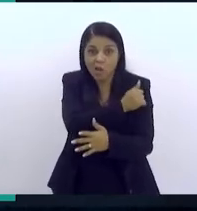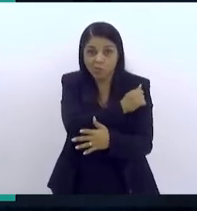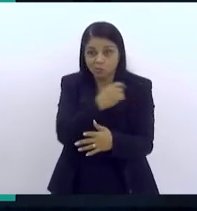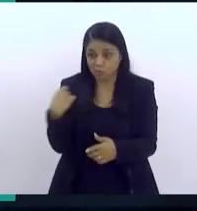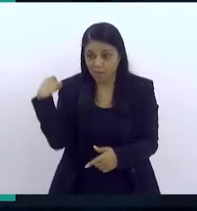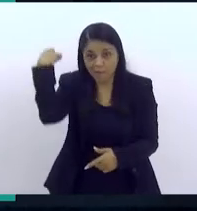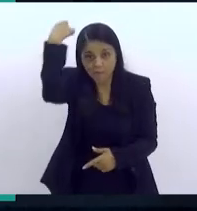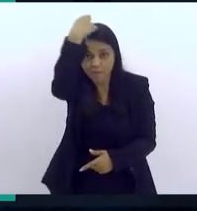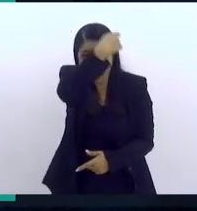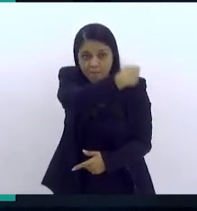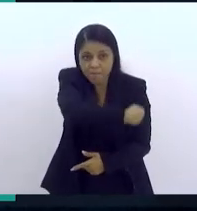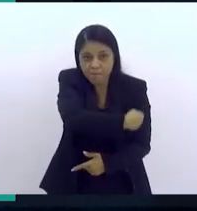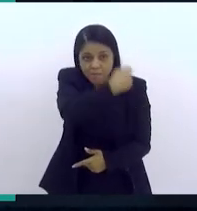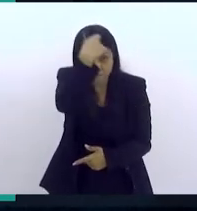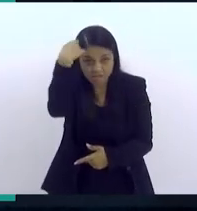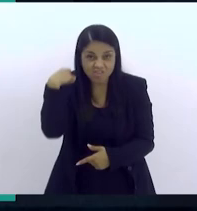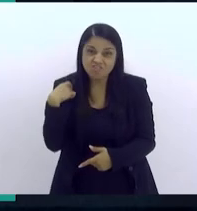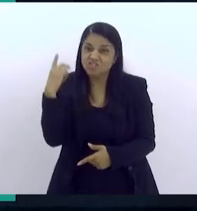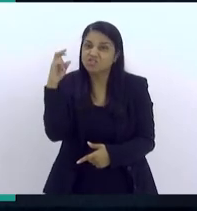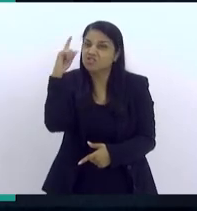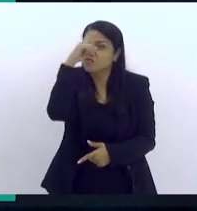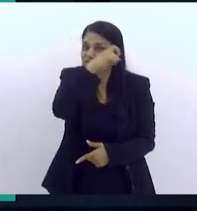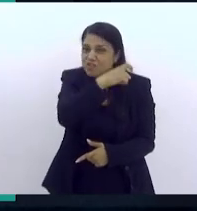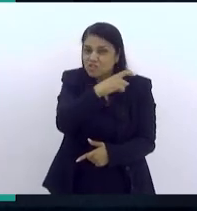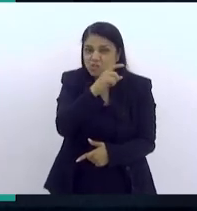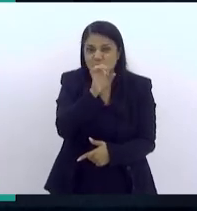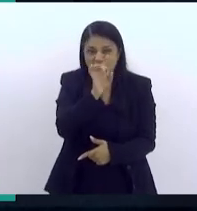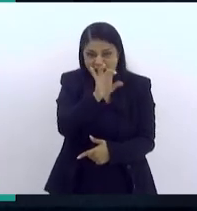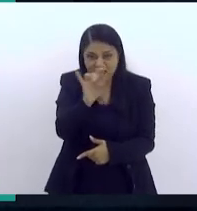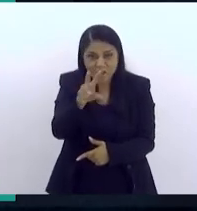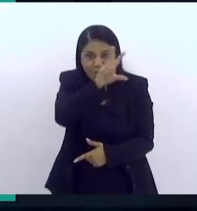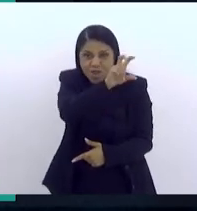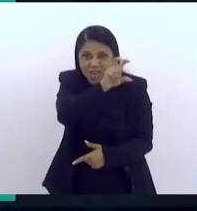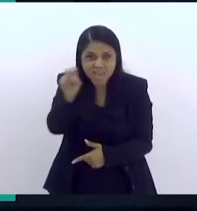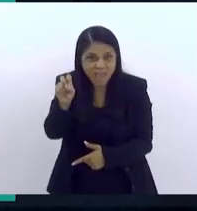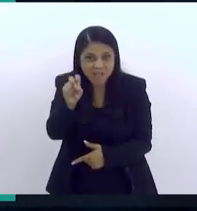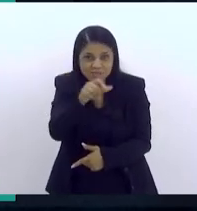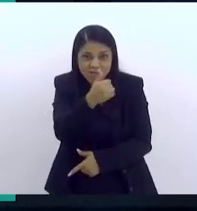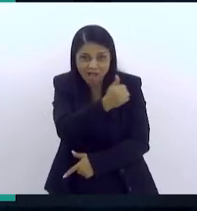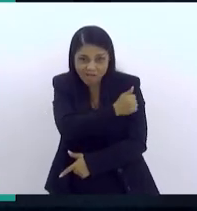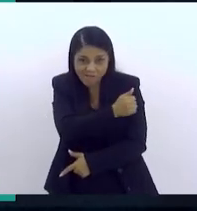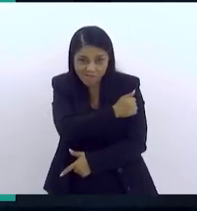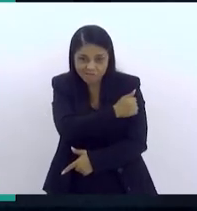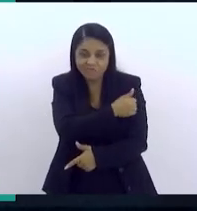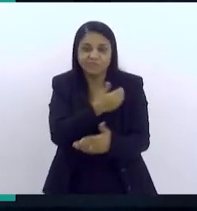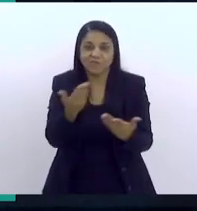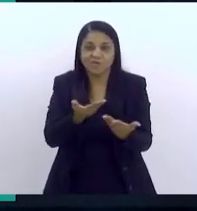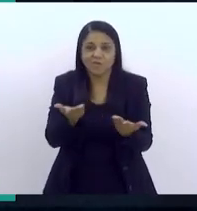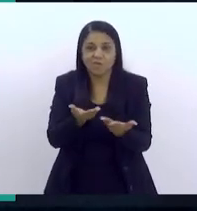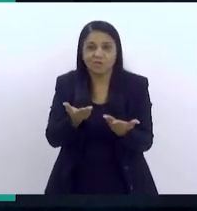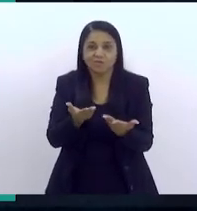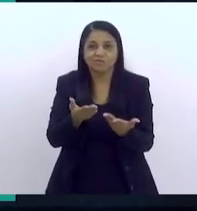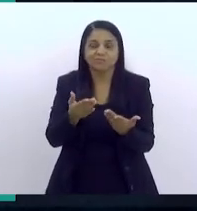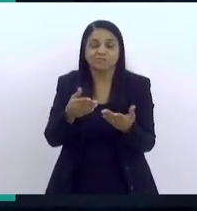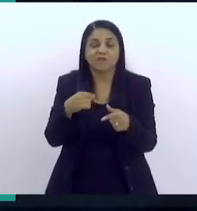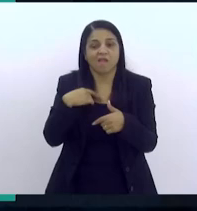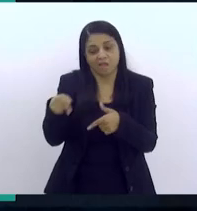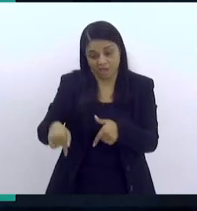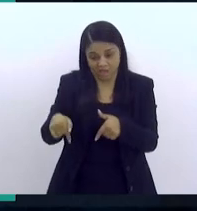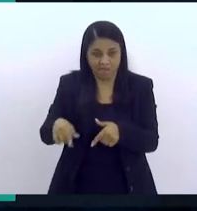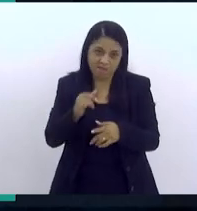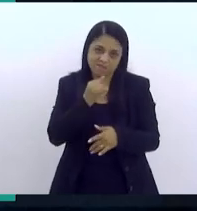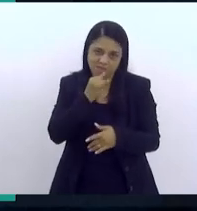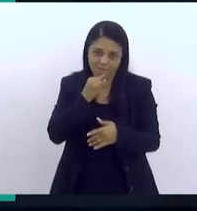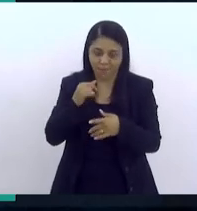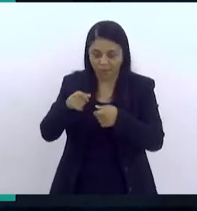difícil que todo mundo passe pelo detector de metal aqui mesmo na entrada hoje a gente passa a bolsa do lado a moça abre e a gente